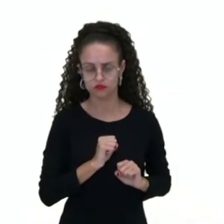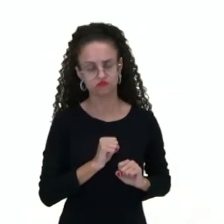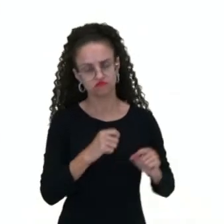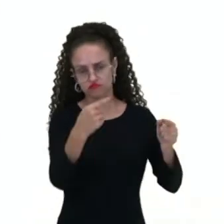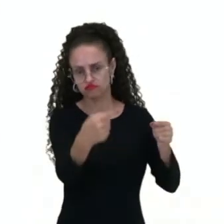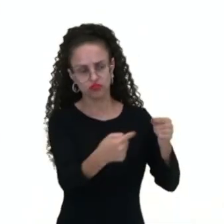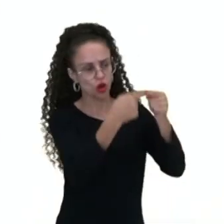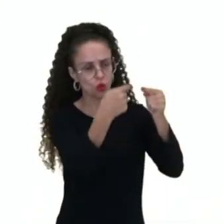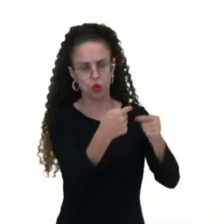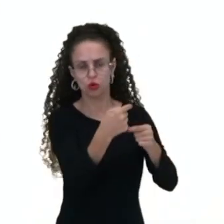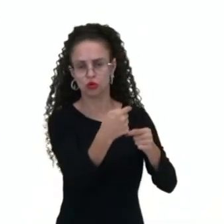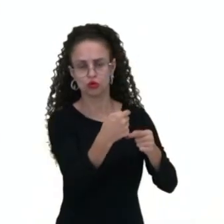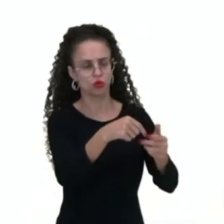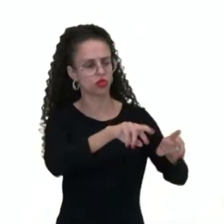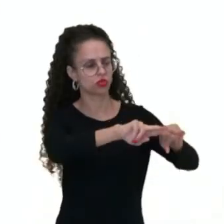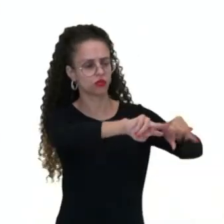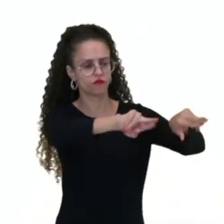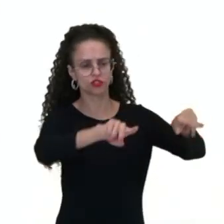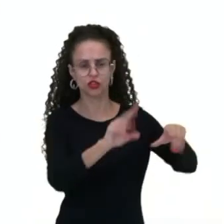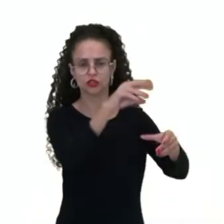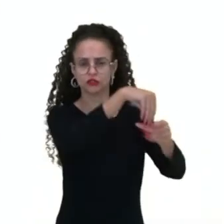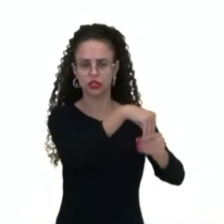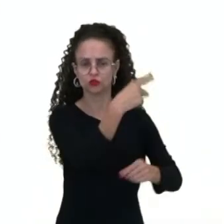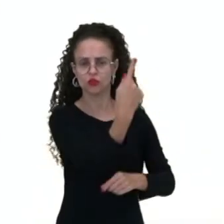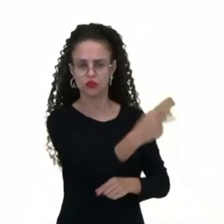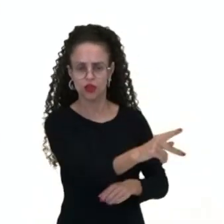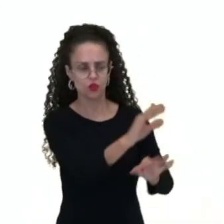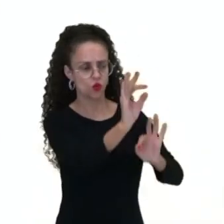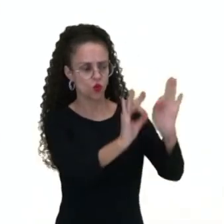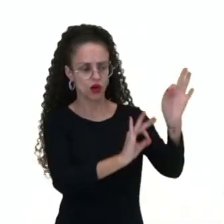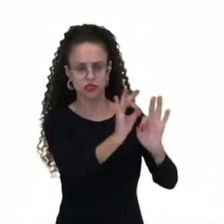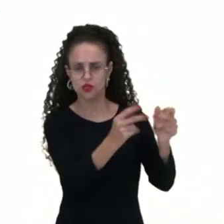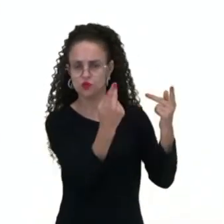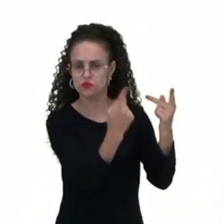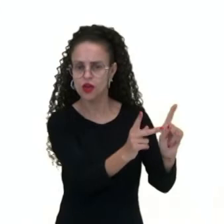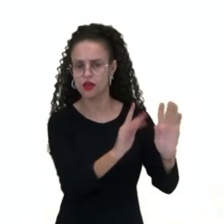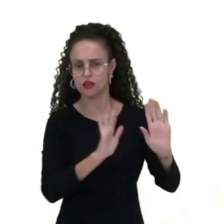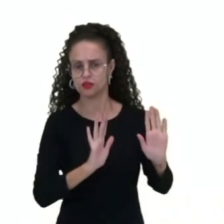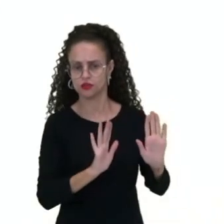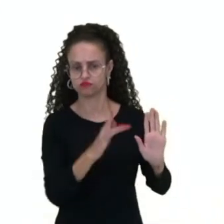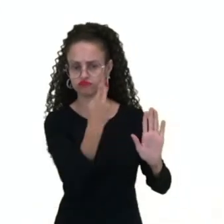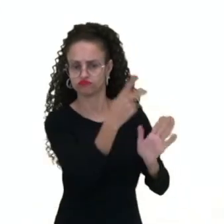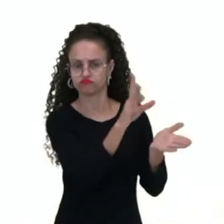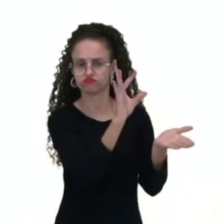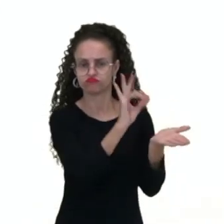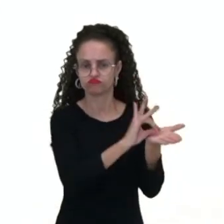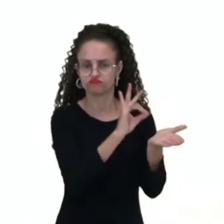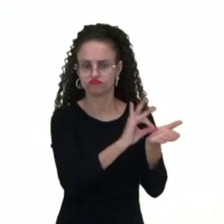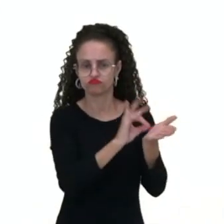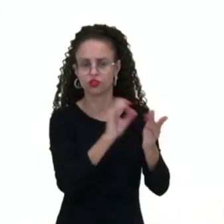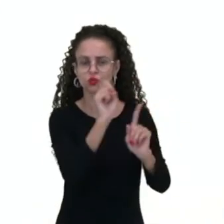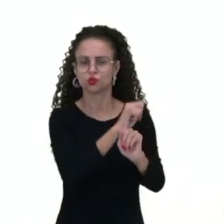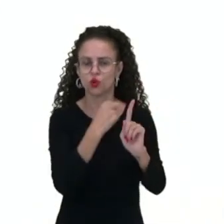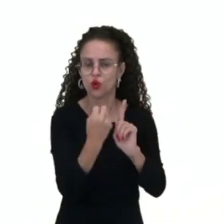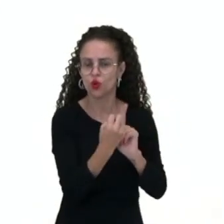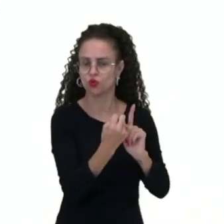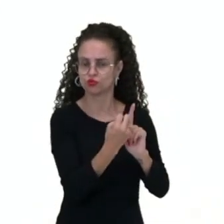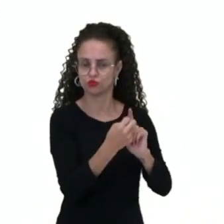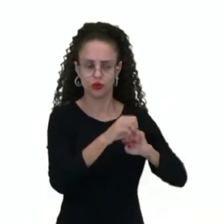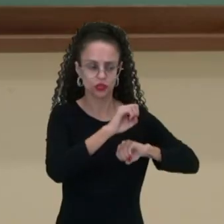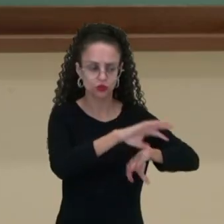na sua diversidade, na sua organização, na sua realidade socioeducacional